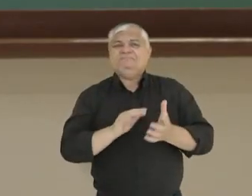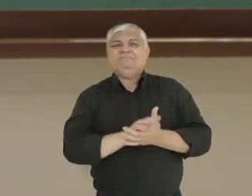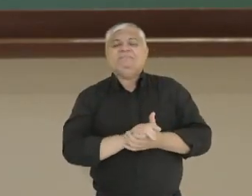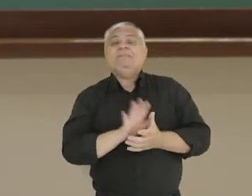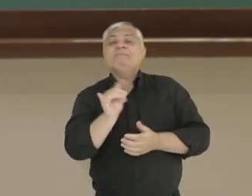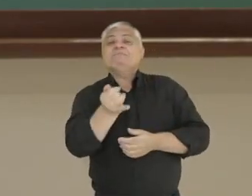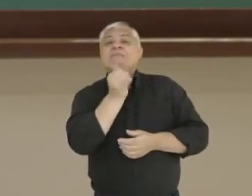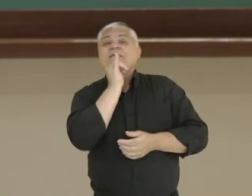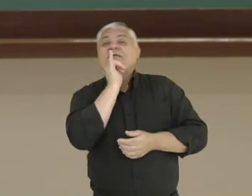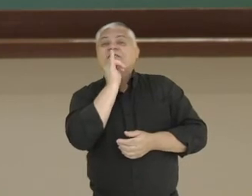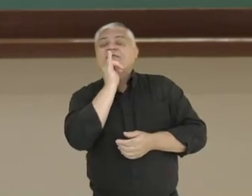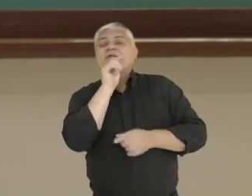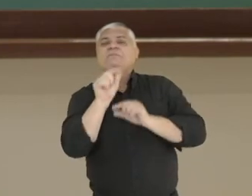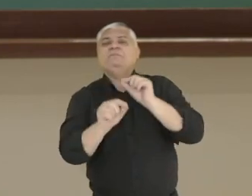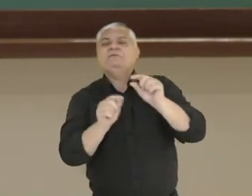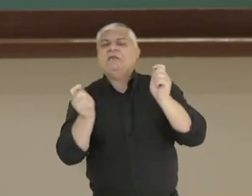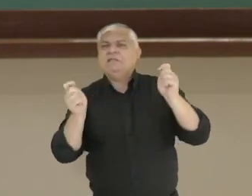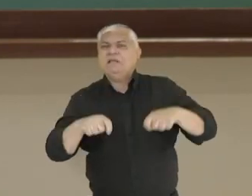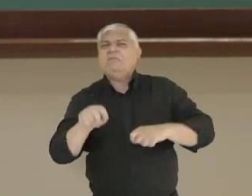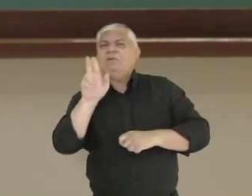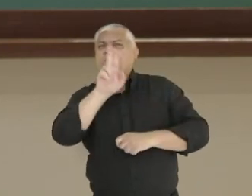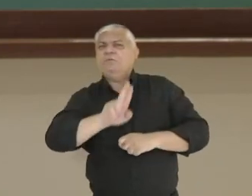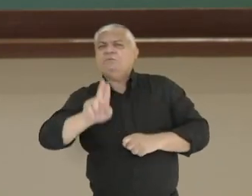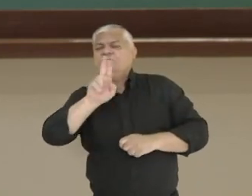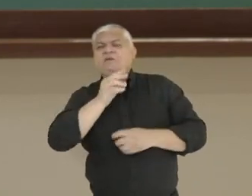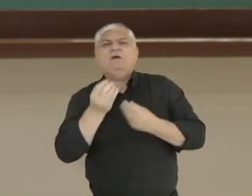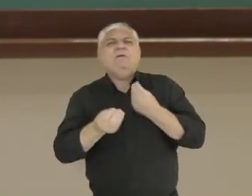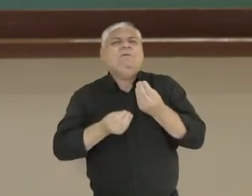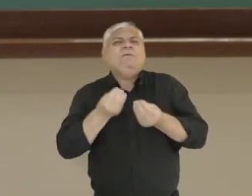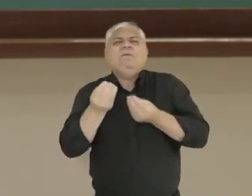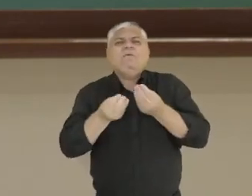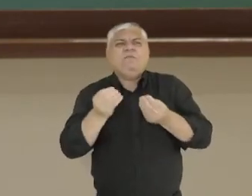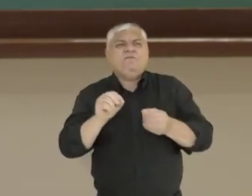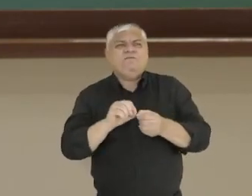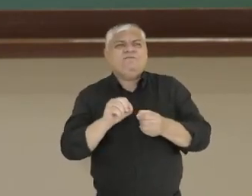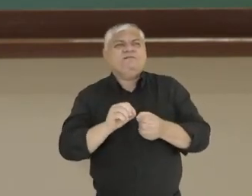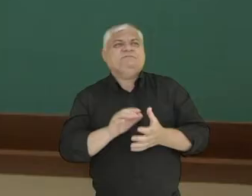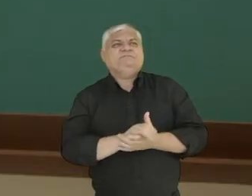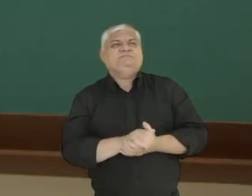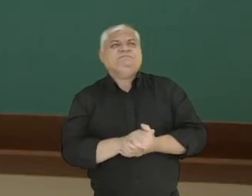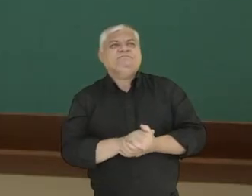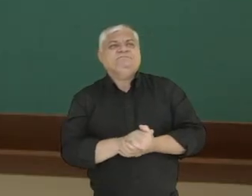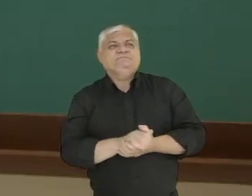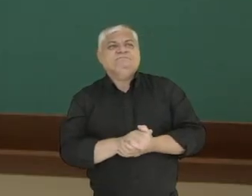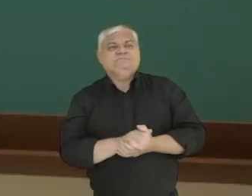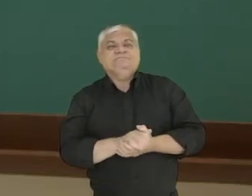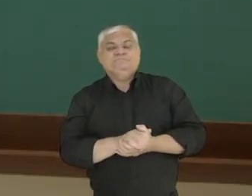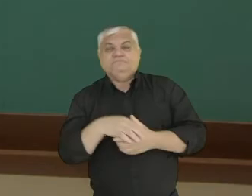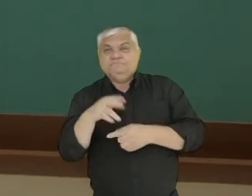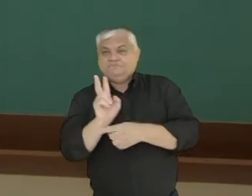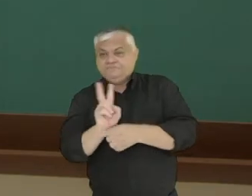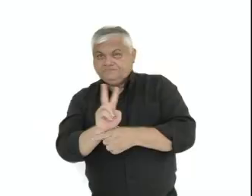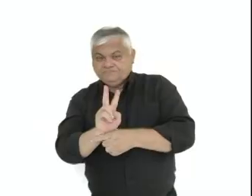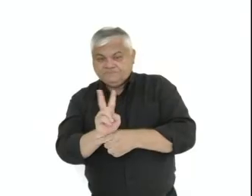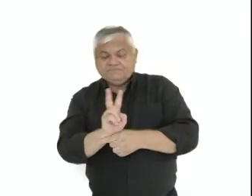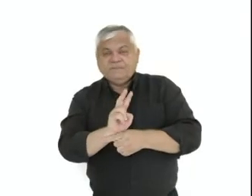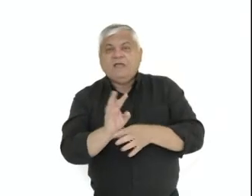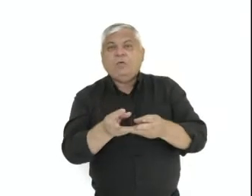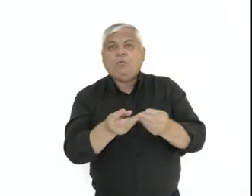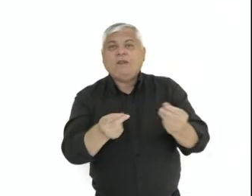exemplos, estamos falando de que forma ele pode ser utilizado e de como que ele é realizado. Olha aqui, ó. Monitoramento da qualidade da